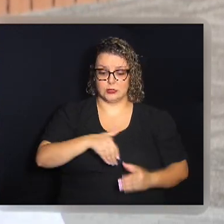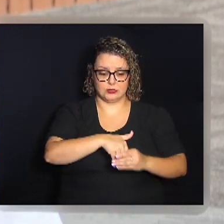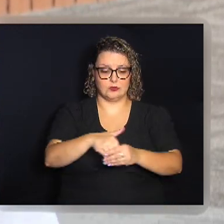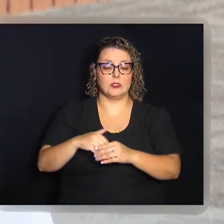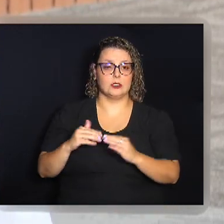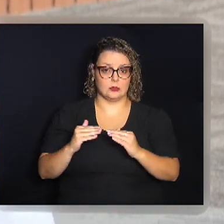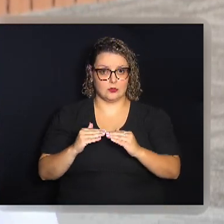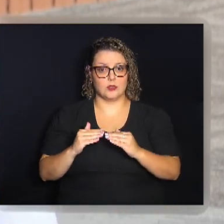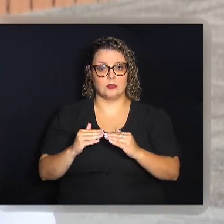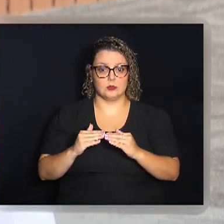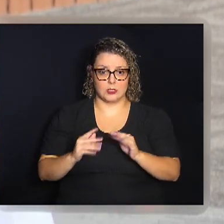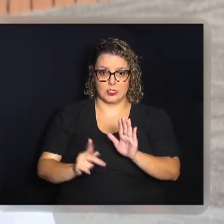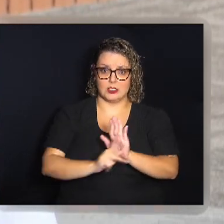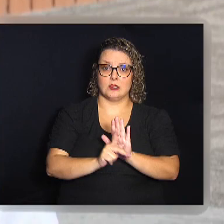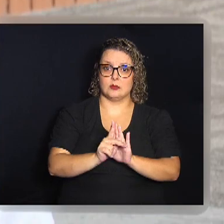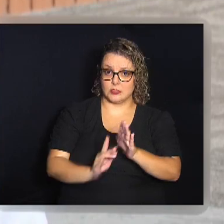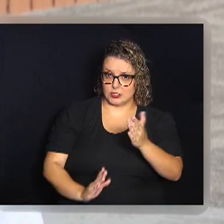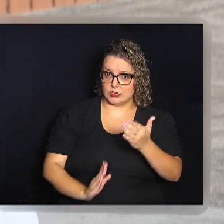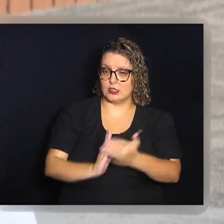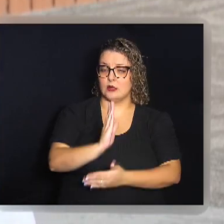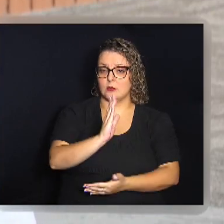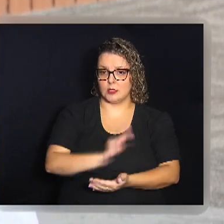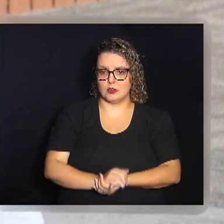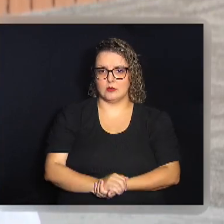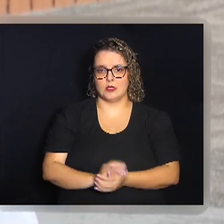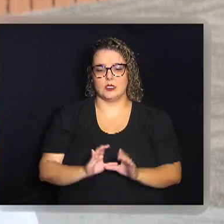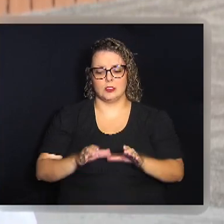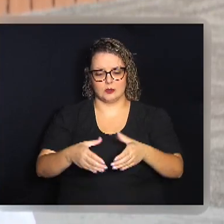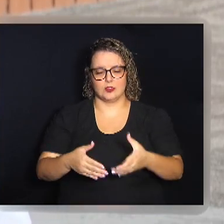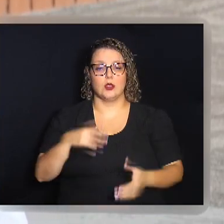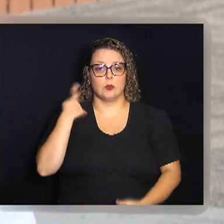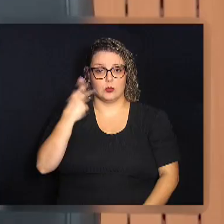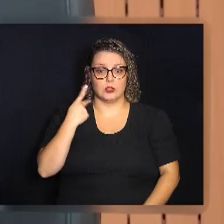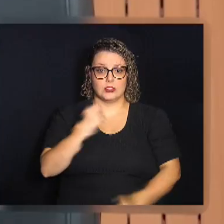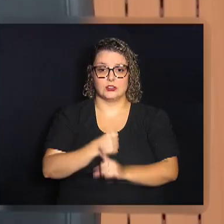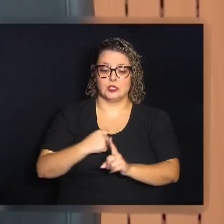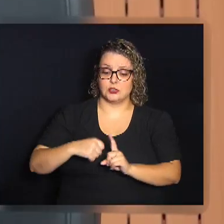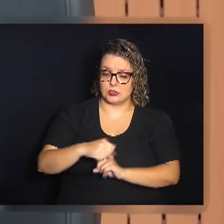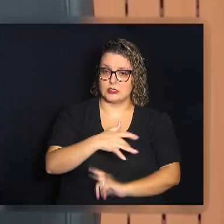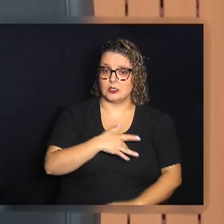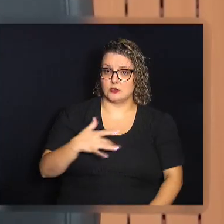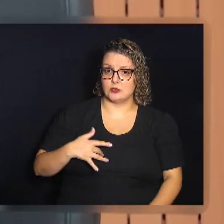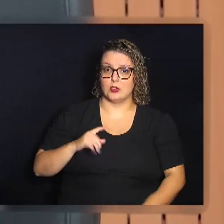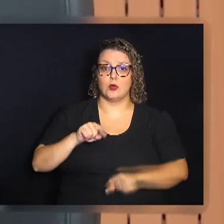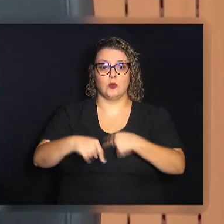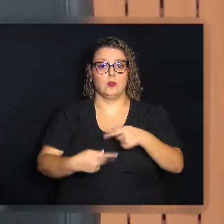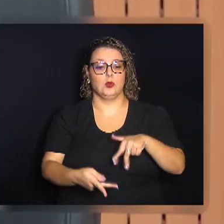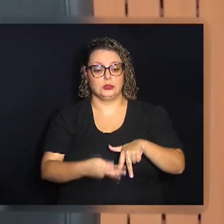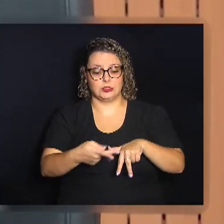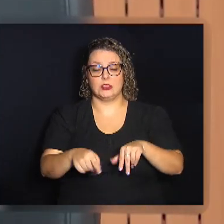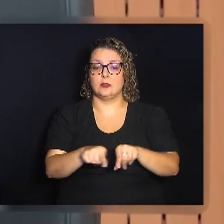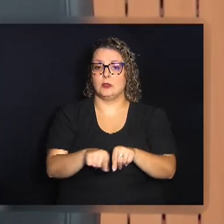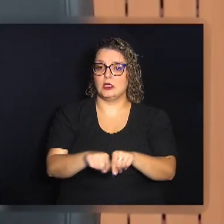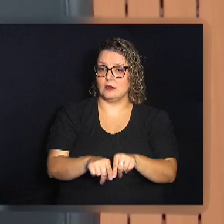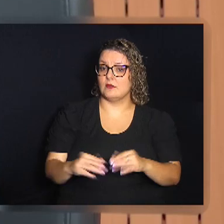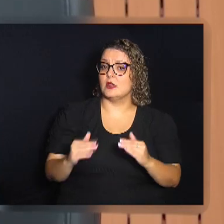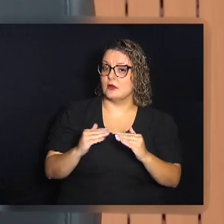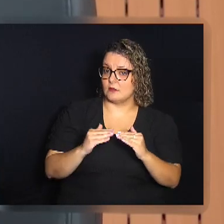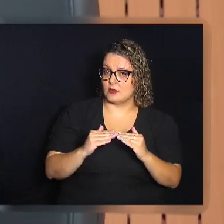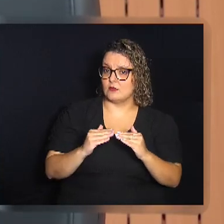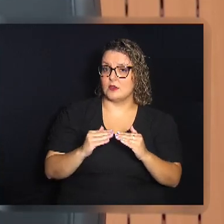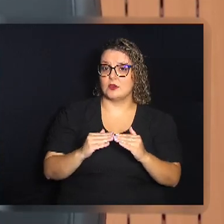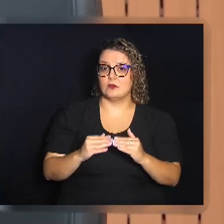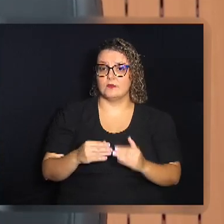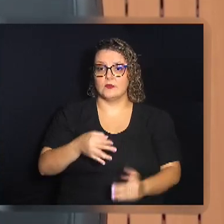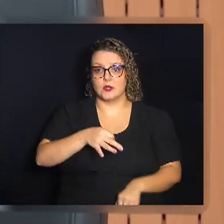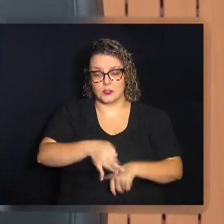favorável, então esse projeto foi aprovado na nossa Comissão de Política Social e Saúde. Outro parecer também favorável foi